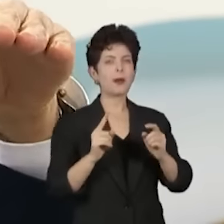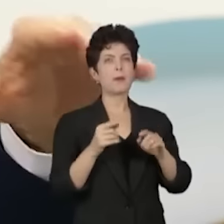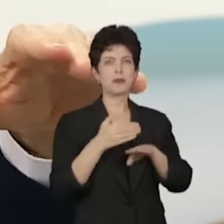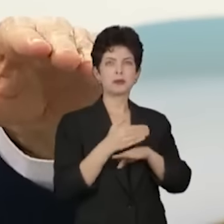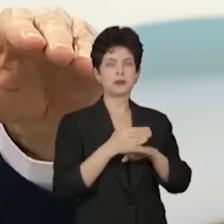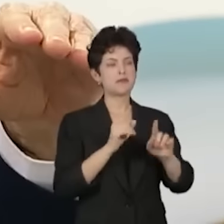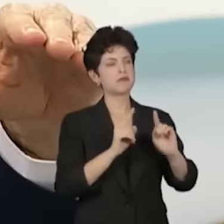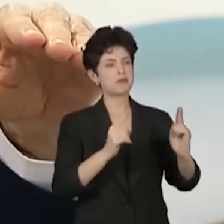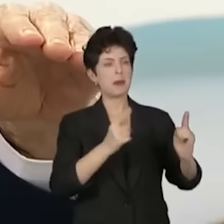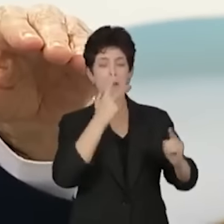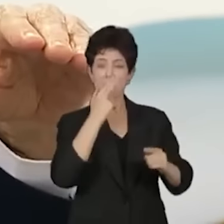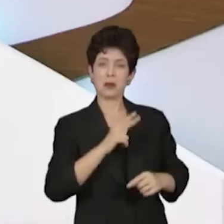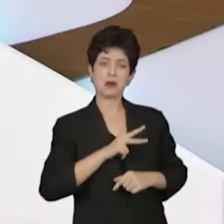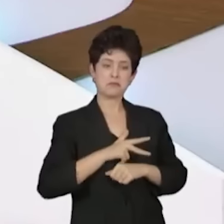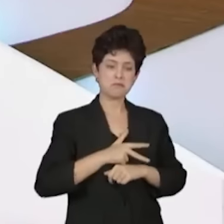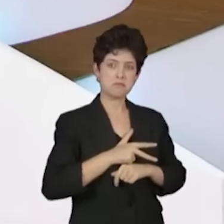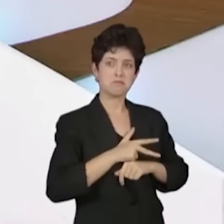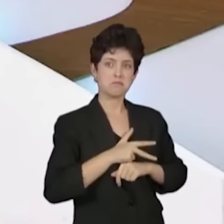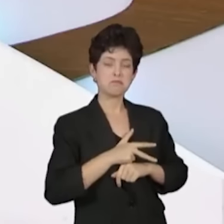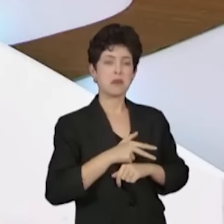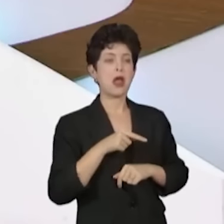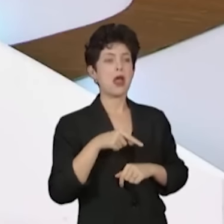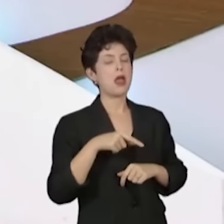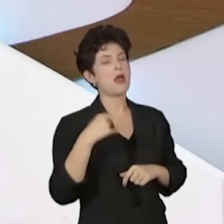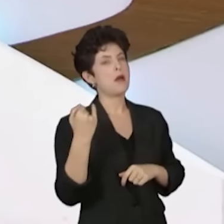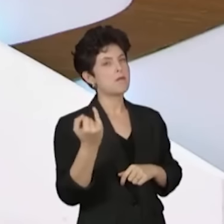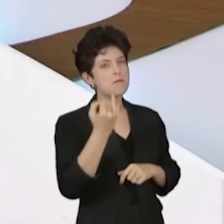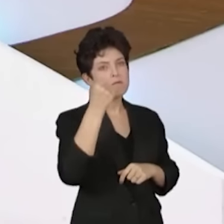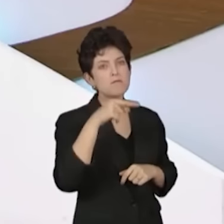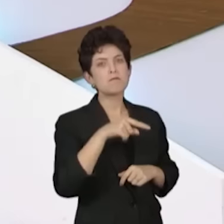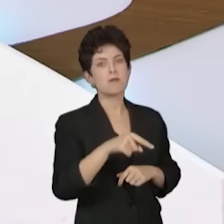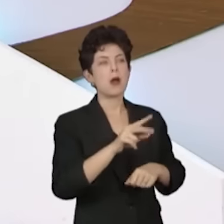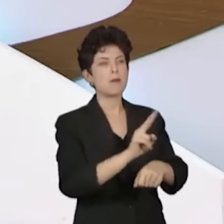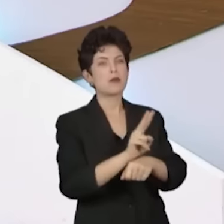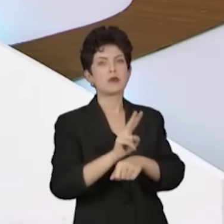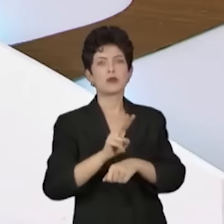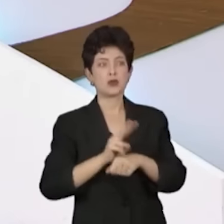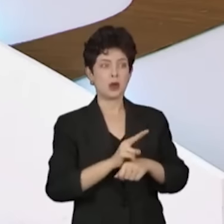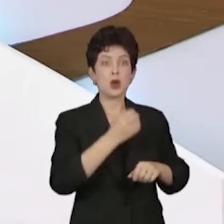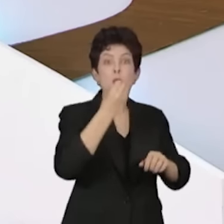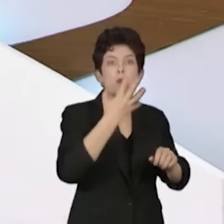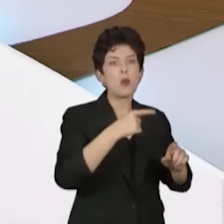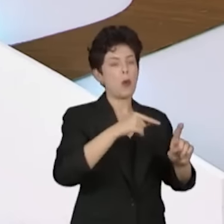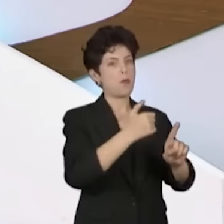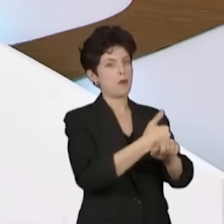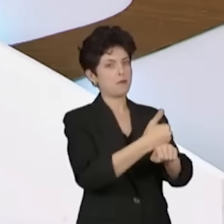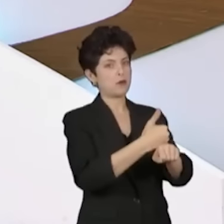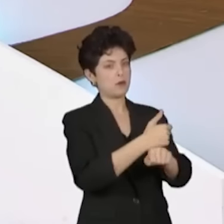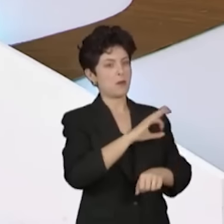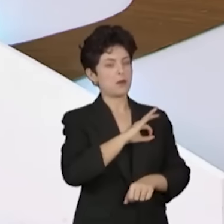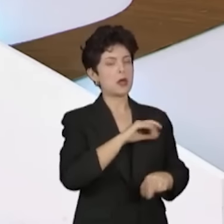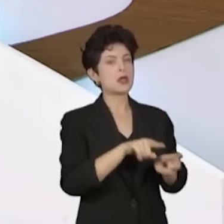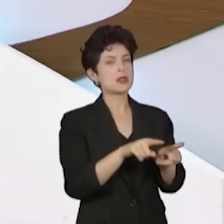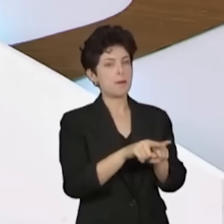parece que a instalação de câmeras é uma necessidade para a proteção do bom policial e para